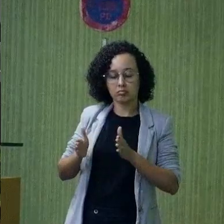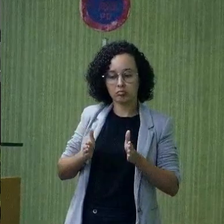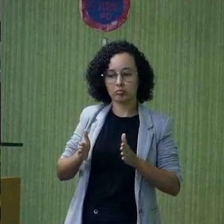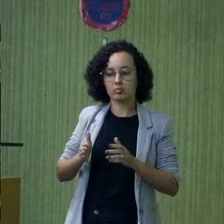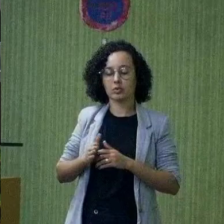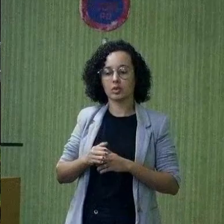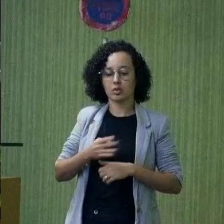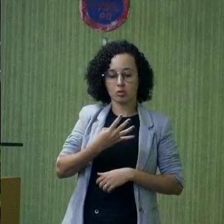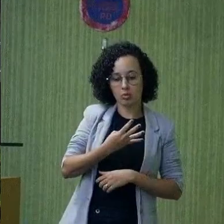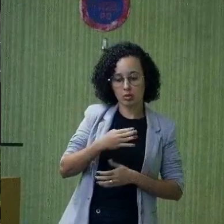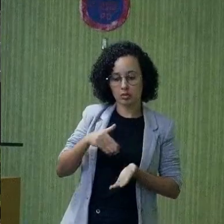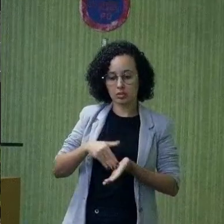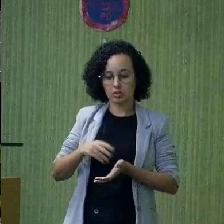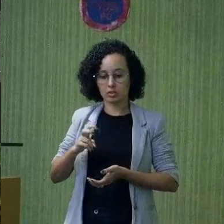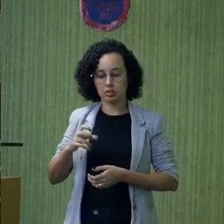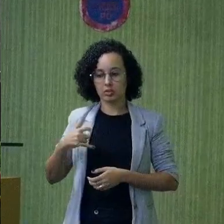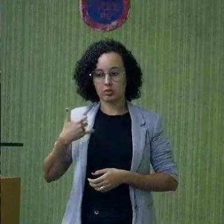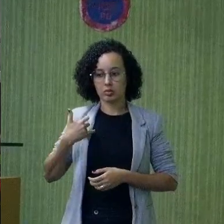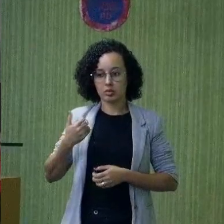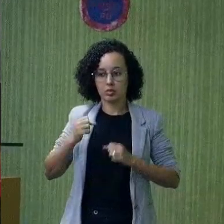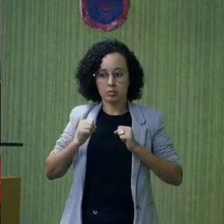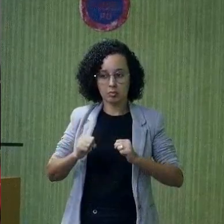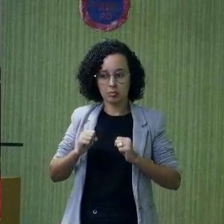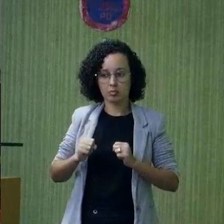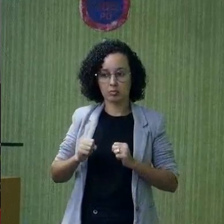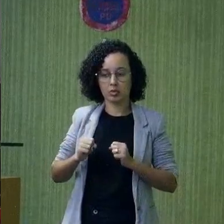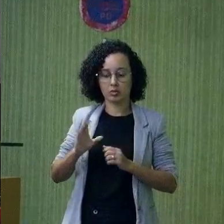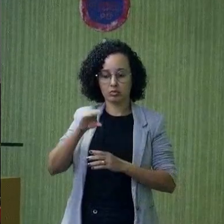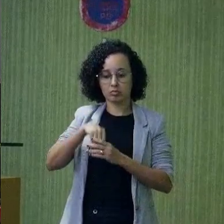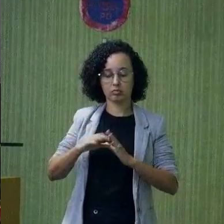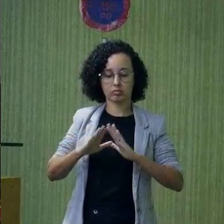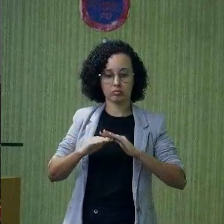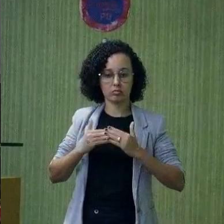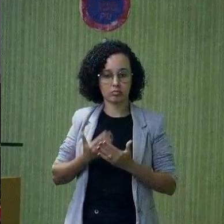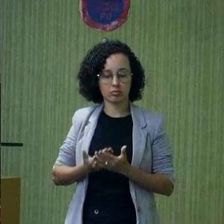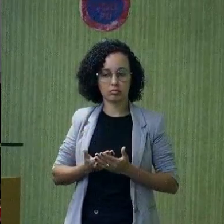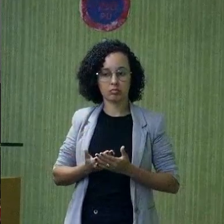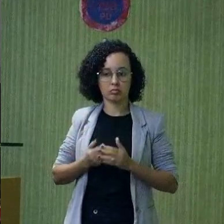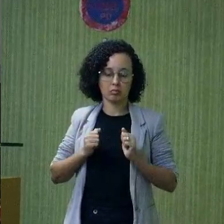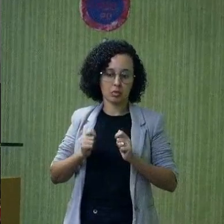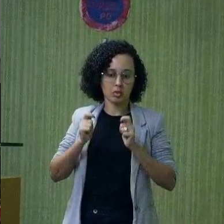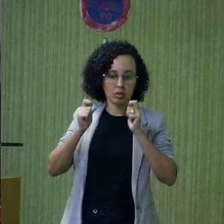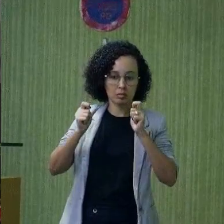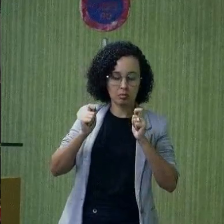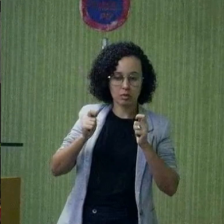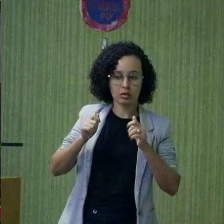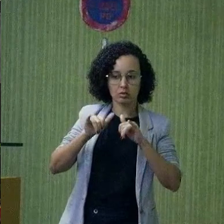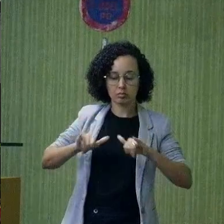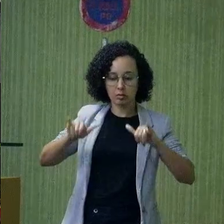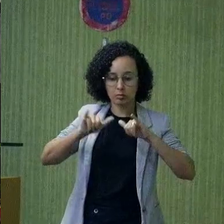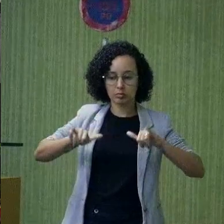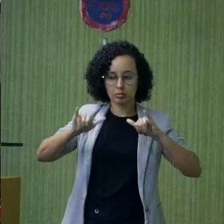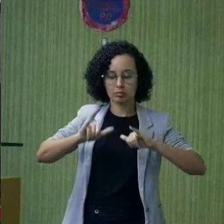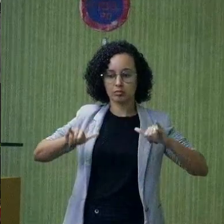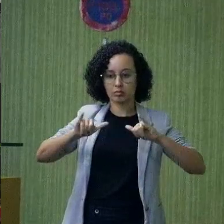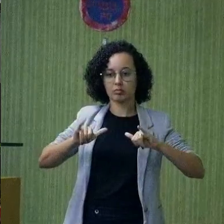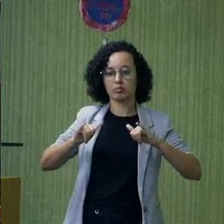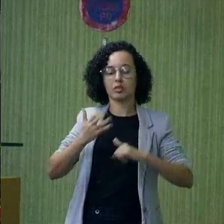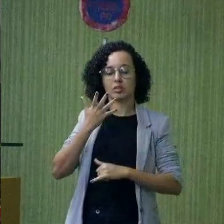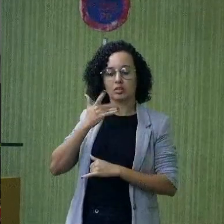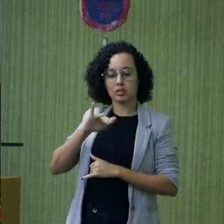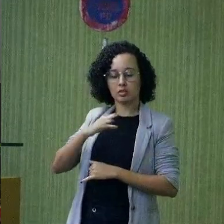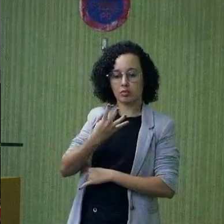qu a 5 anos todos na escola não é algo impossível né então se se o promotor da da daquele município